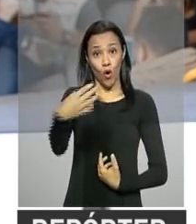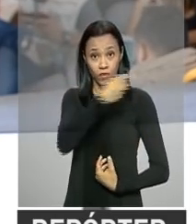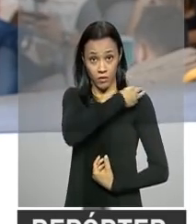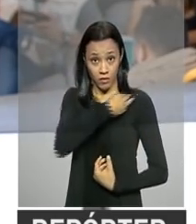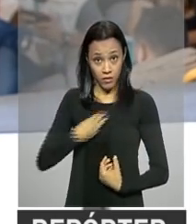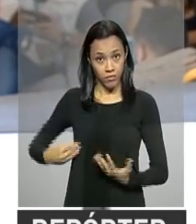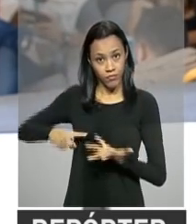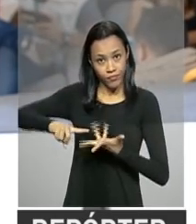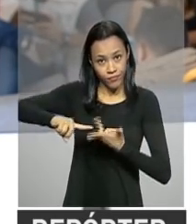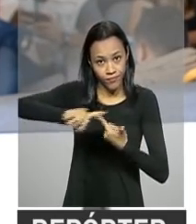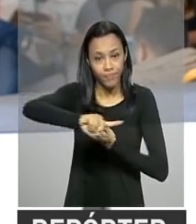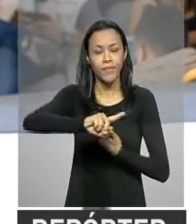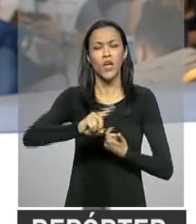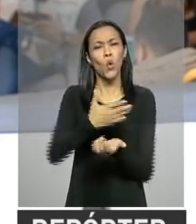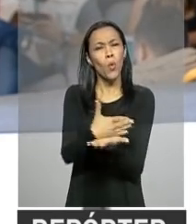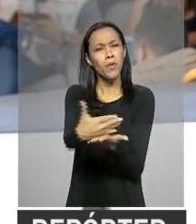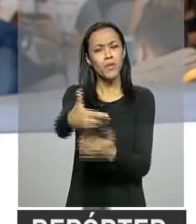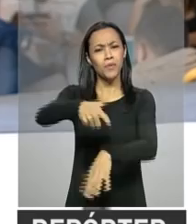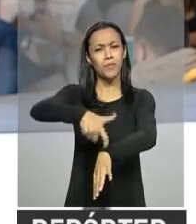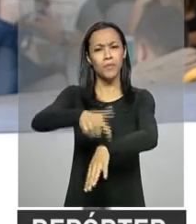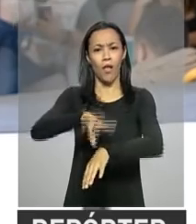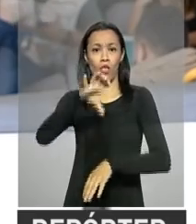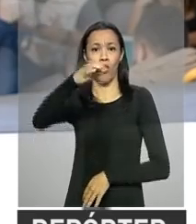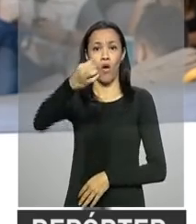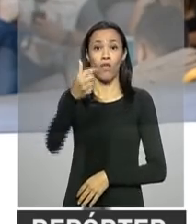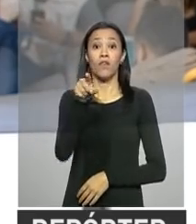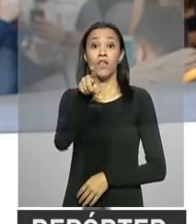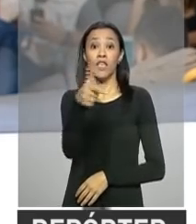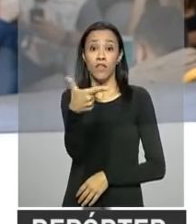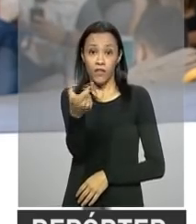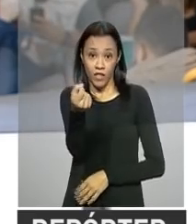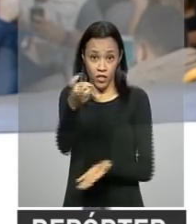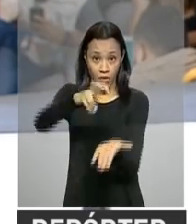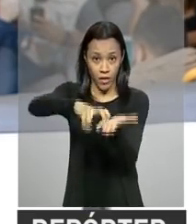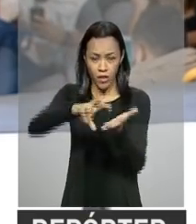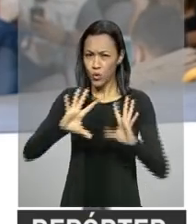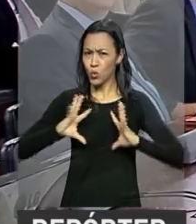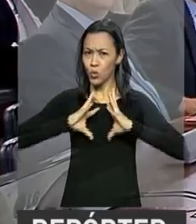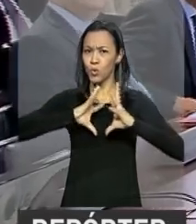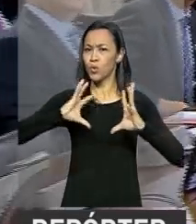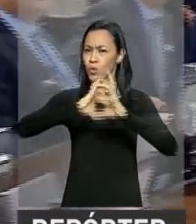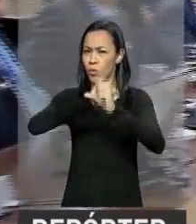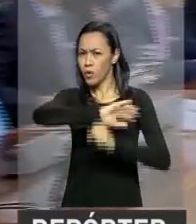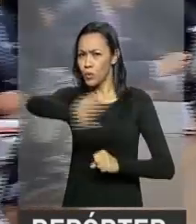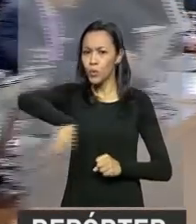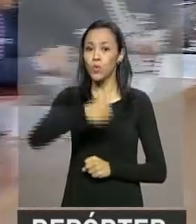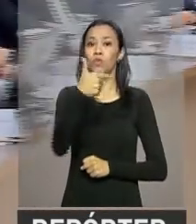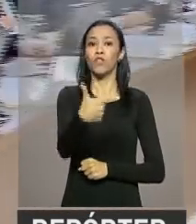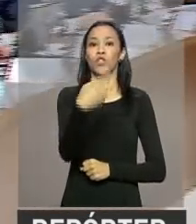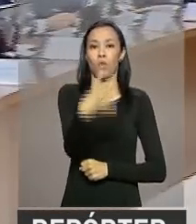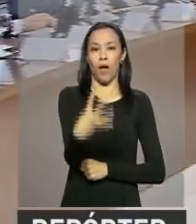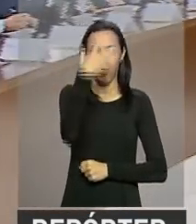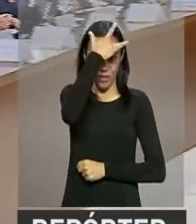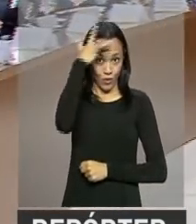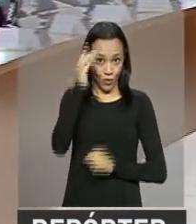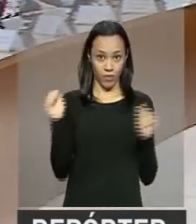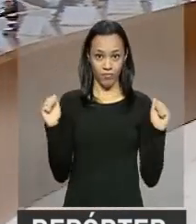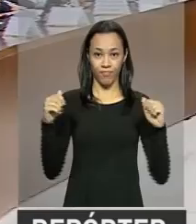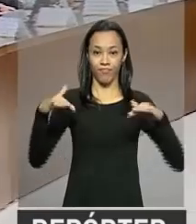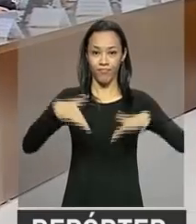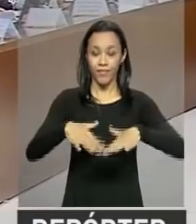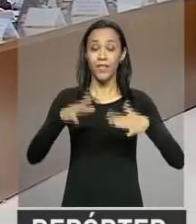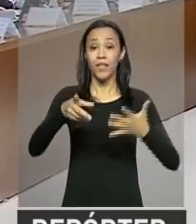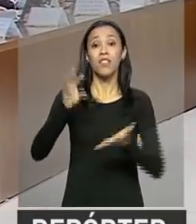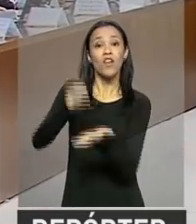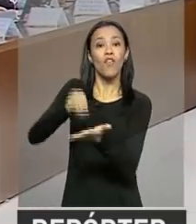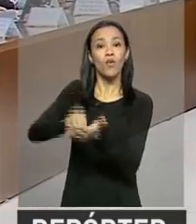reunião começou por volta de 9h20 da manhã. Ao todo, são 24 presentes, com exceção do ministro da